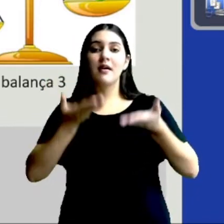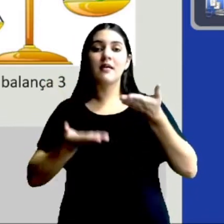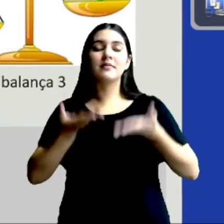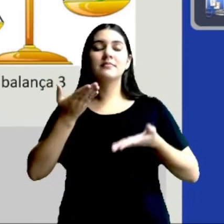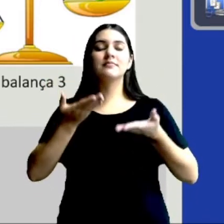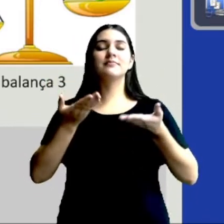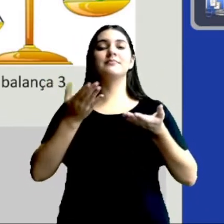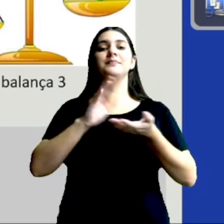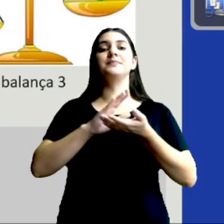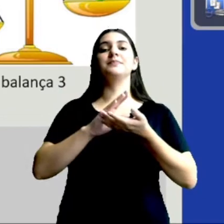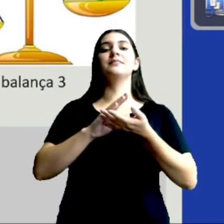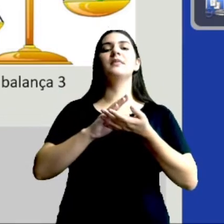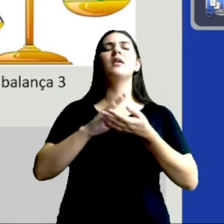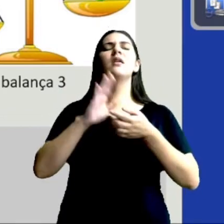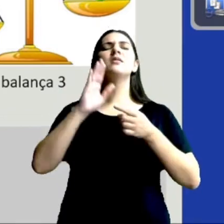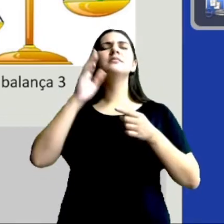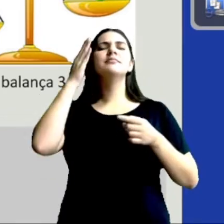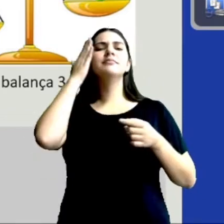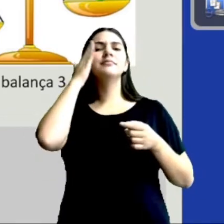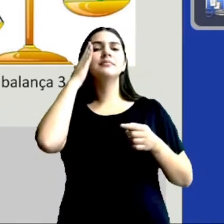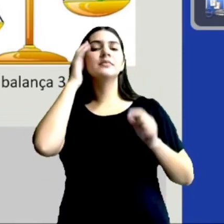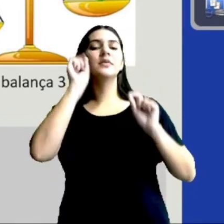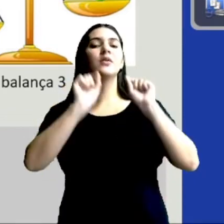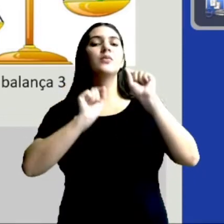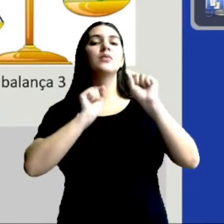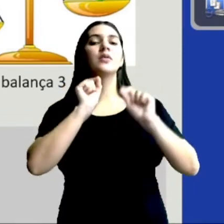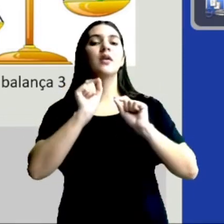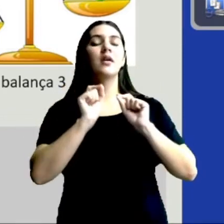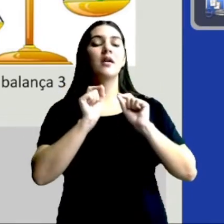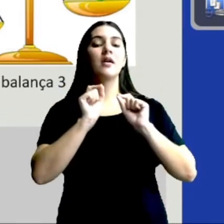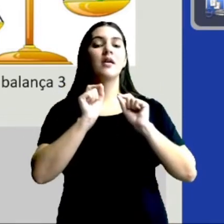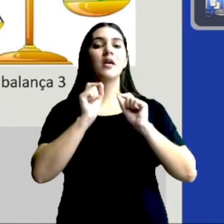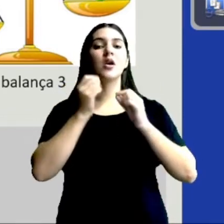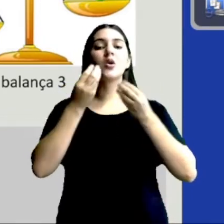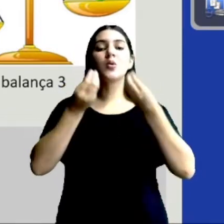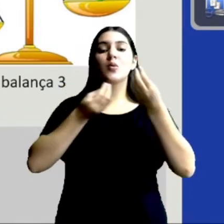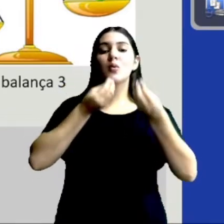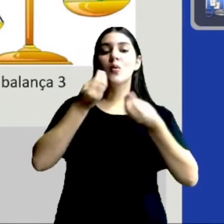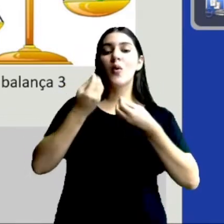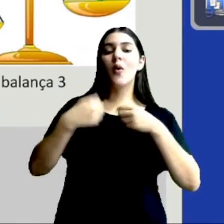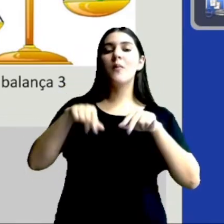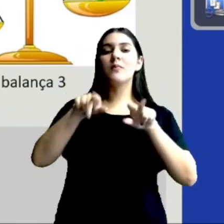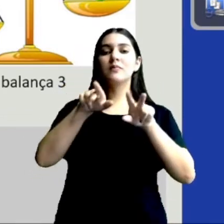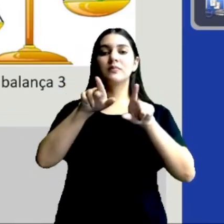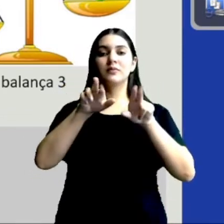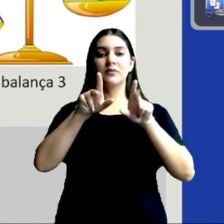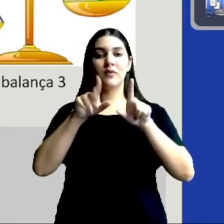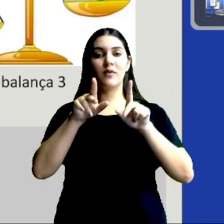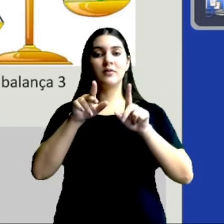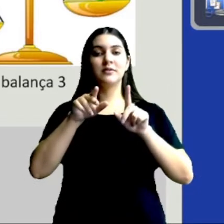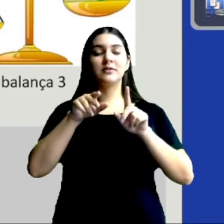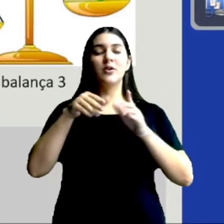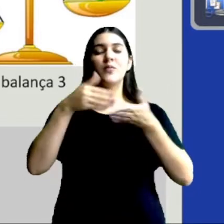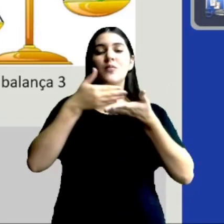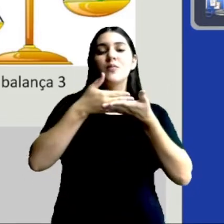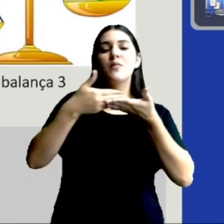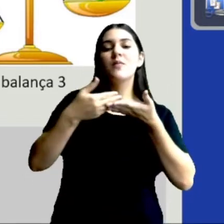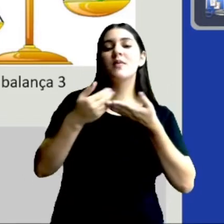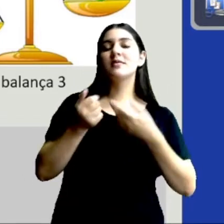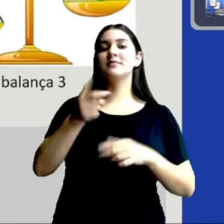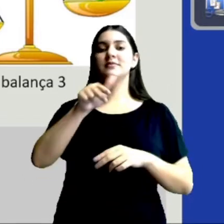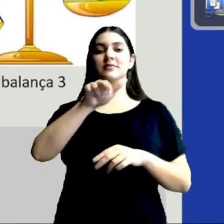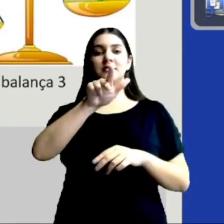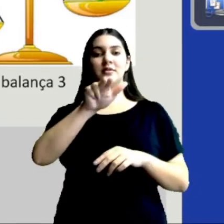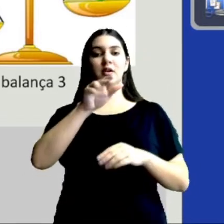gente, é ideal para a gente entender de onde vêm as igualdades, os princípios de igualdade, né,